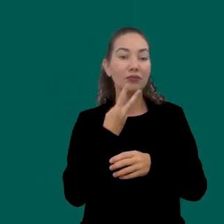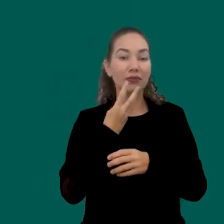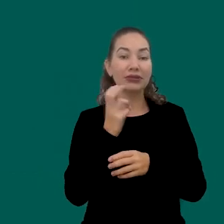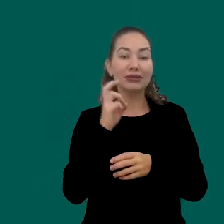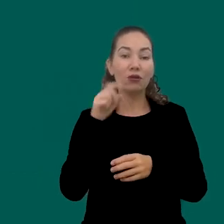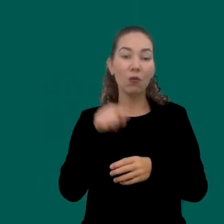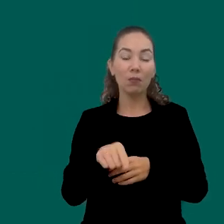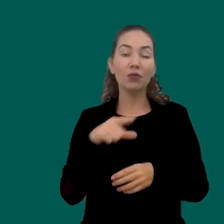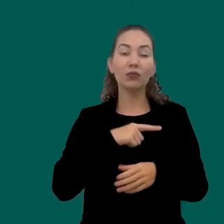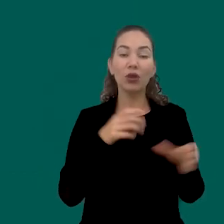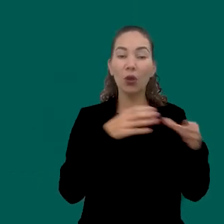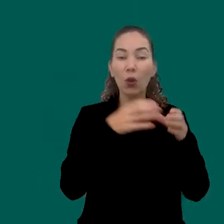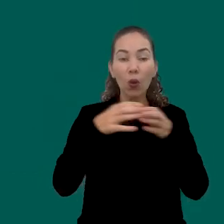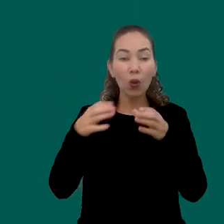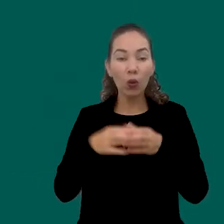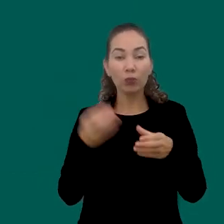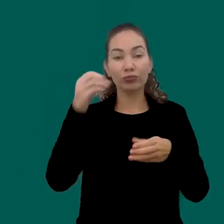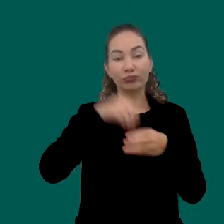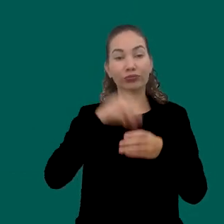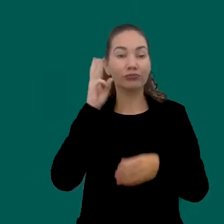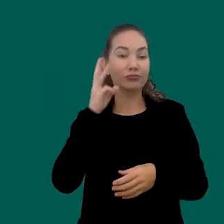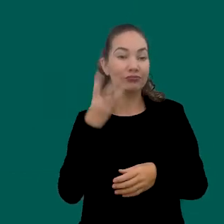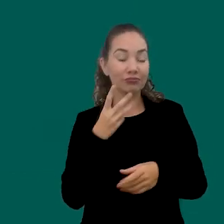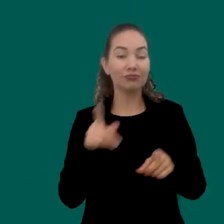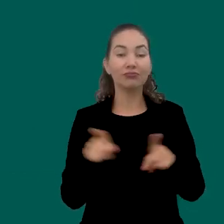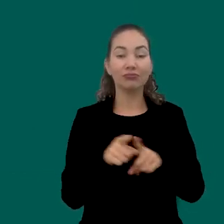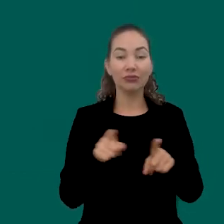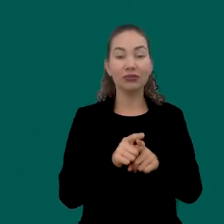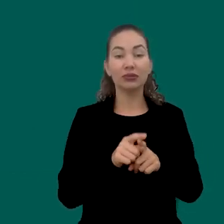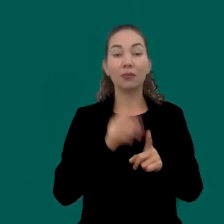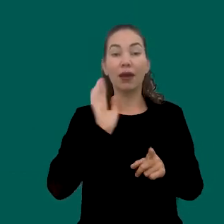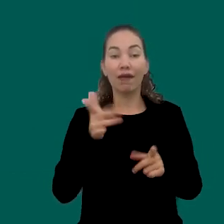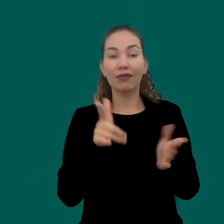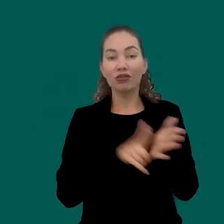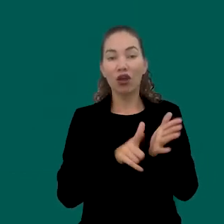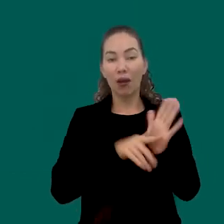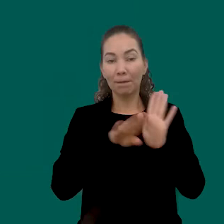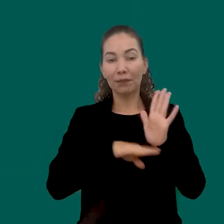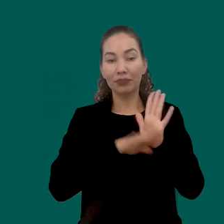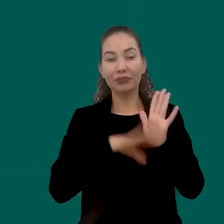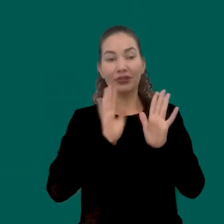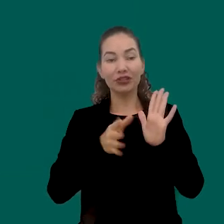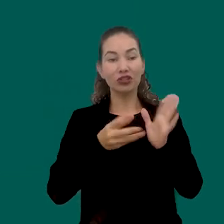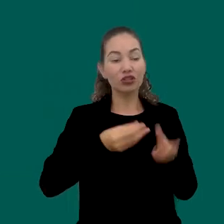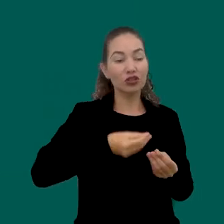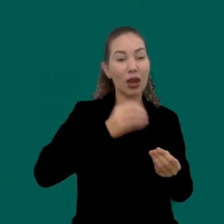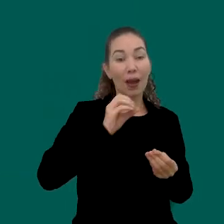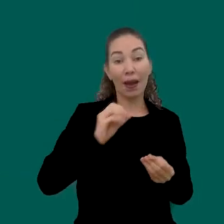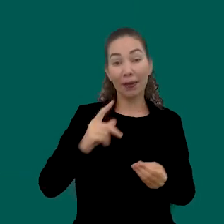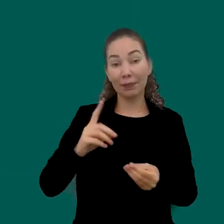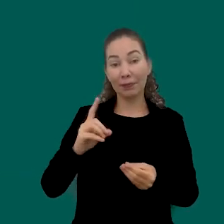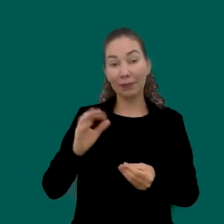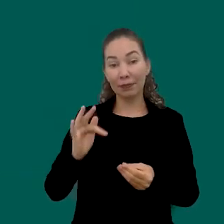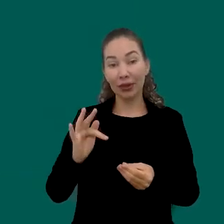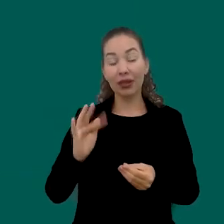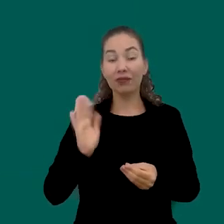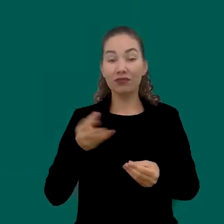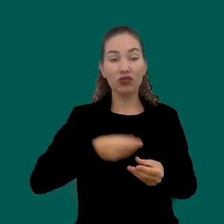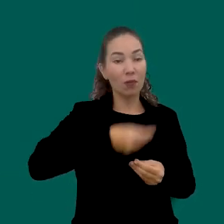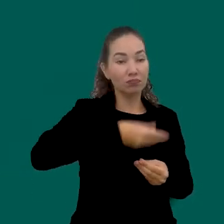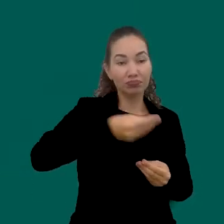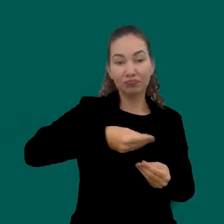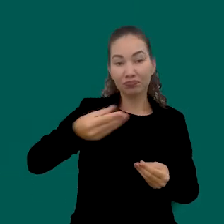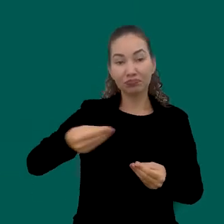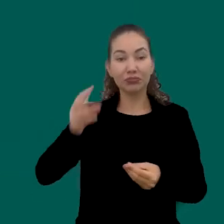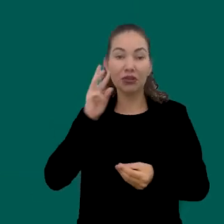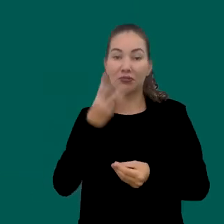que sai o encarte digital, a gente já pega e já dispara para esses grupos, em PDF certinho. Então o nível de abrangência é